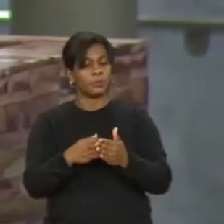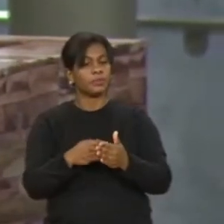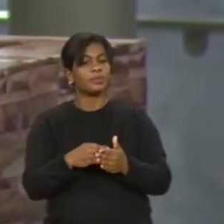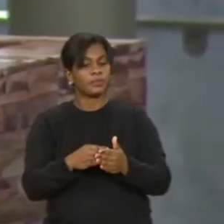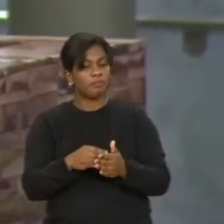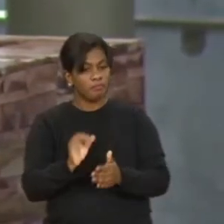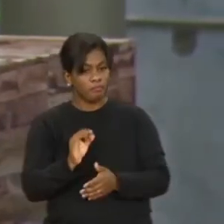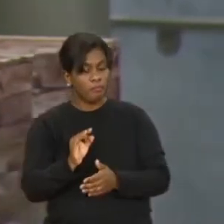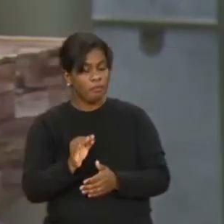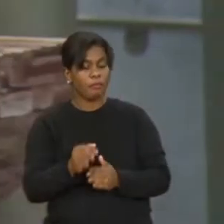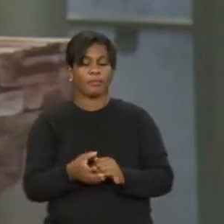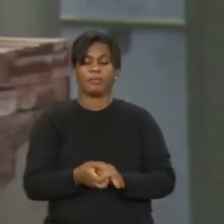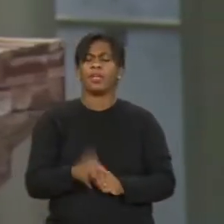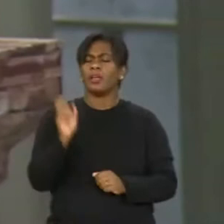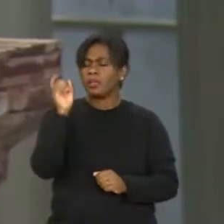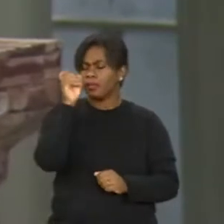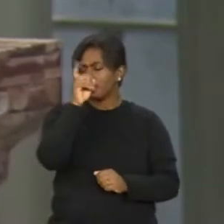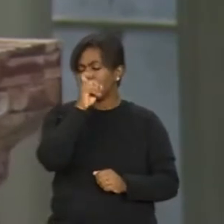É difícil